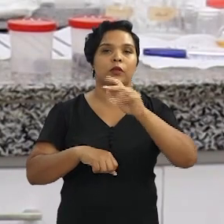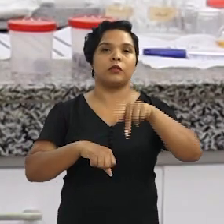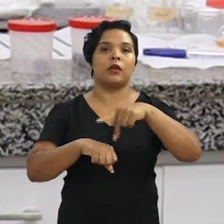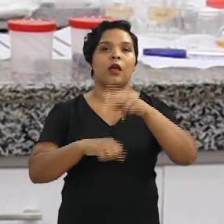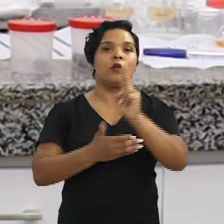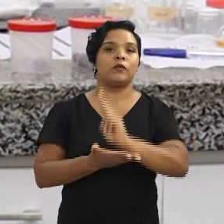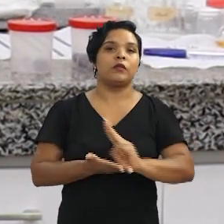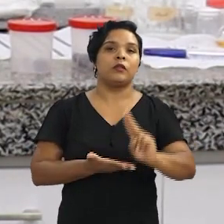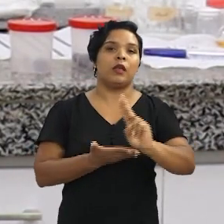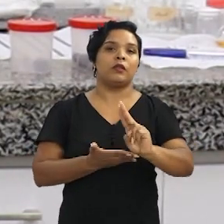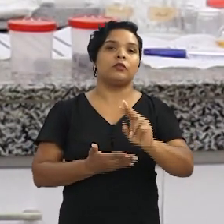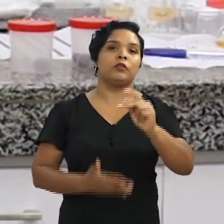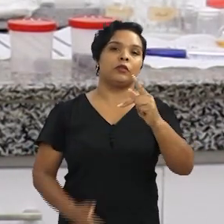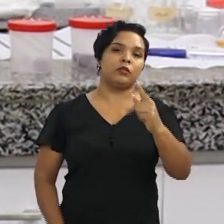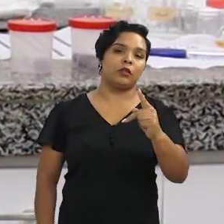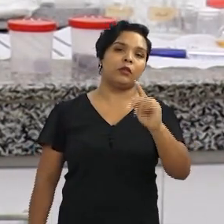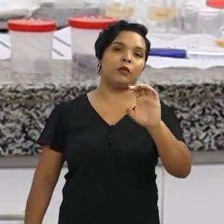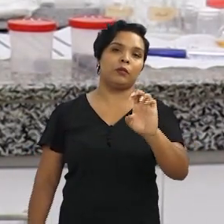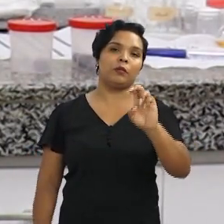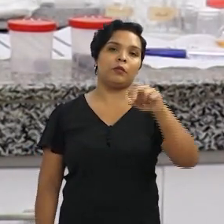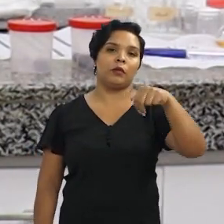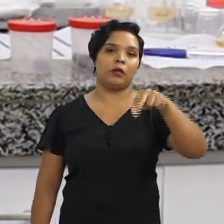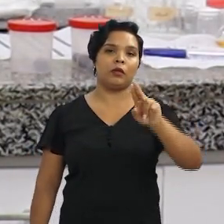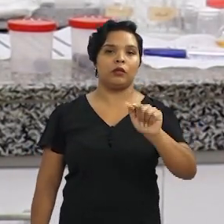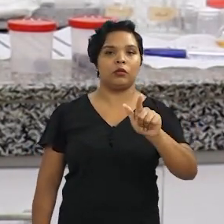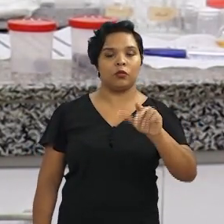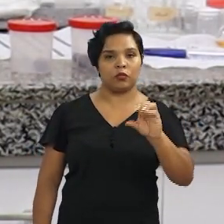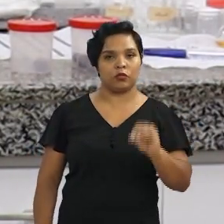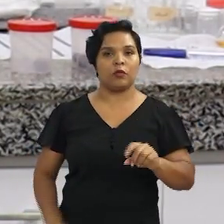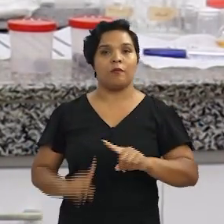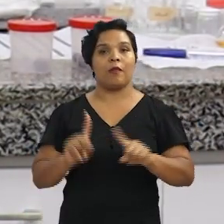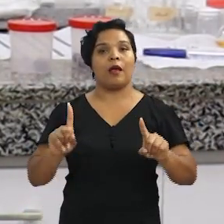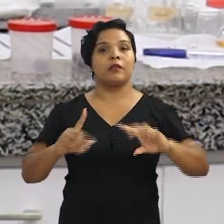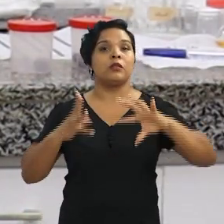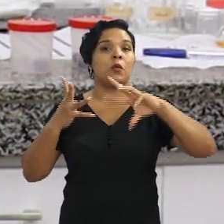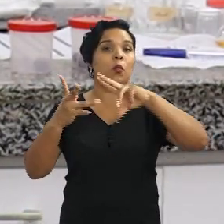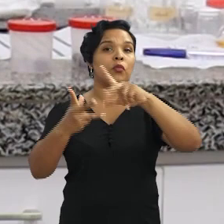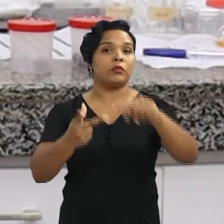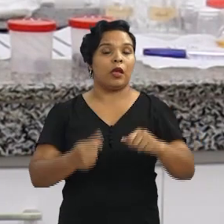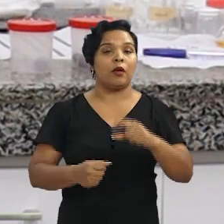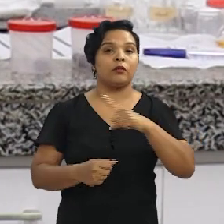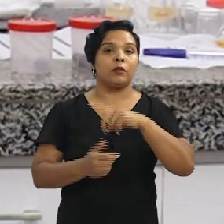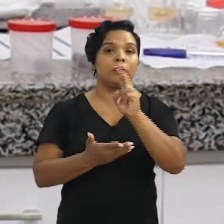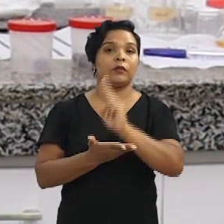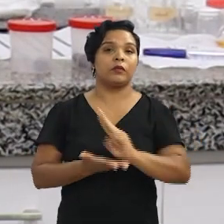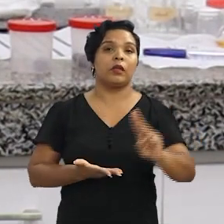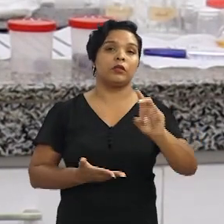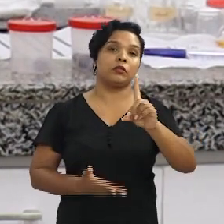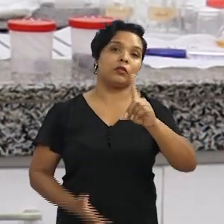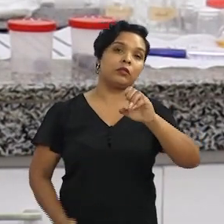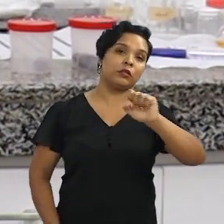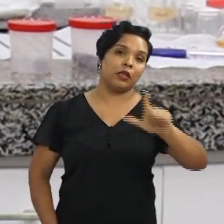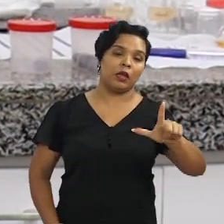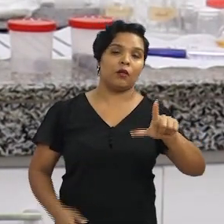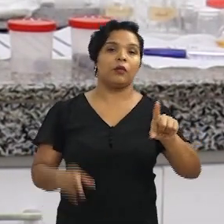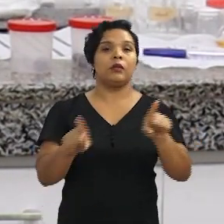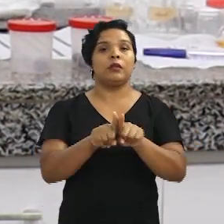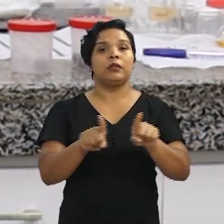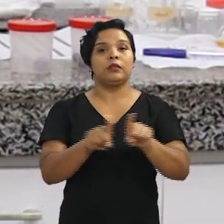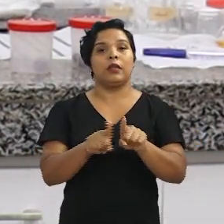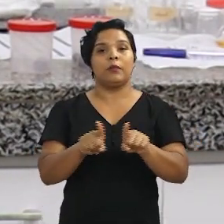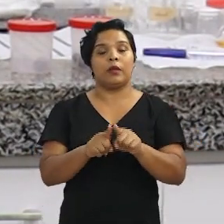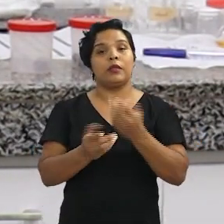do Porto e a Universidade de Perugia. Mas, em termos mundiais, nós temos outras universidades, como a Universidade de Delft, em